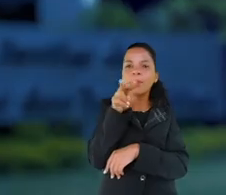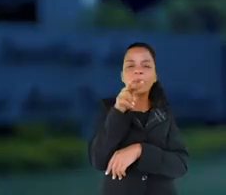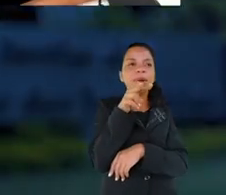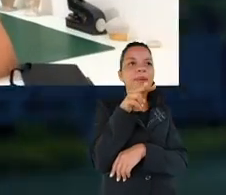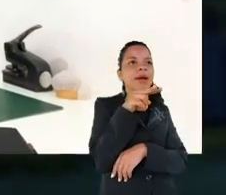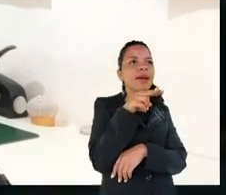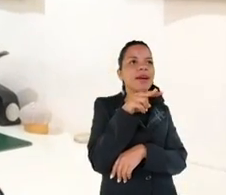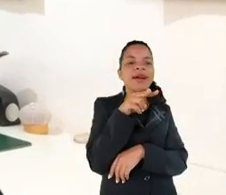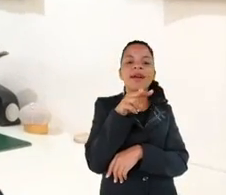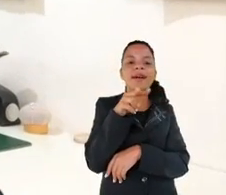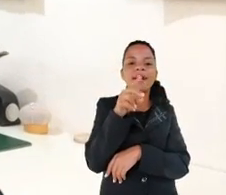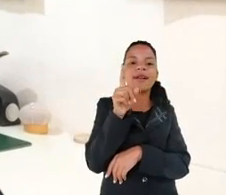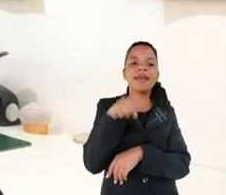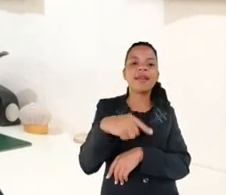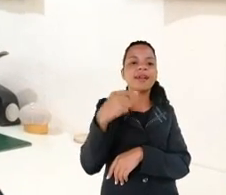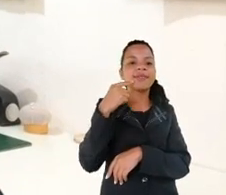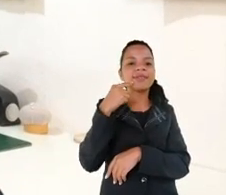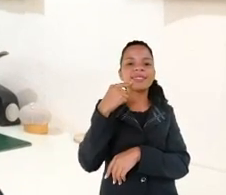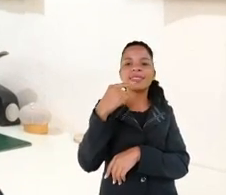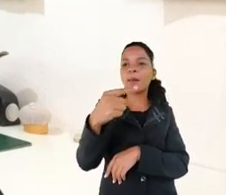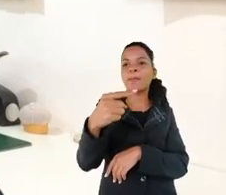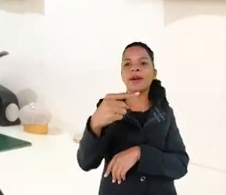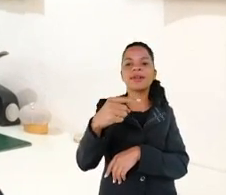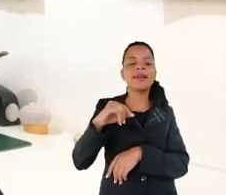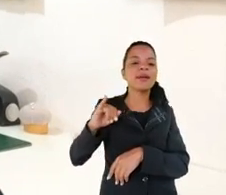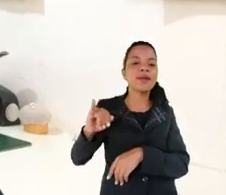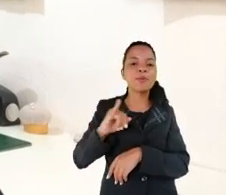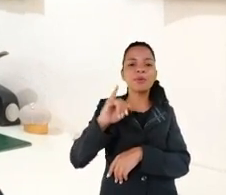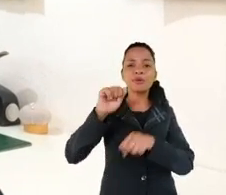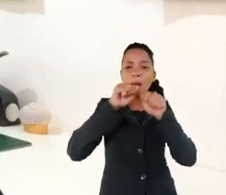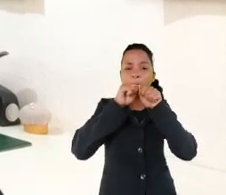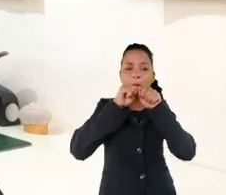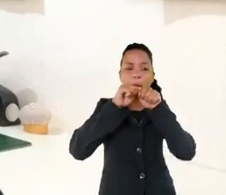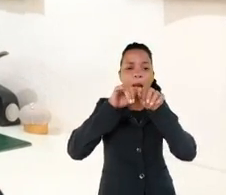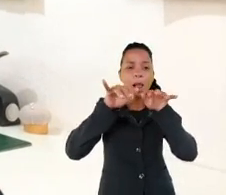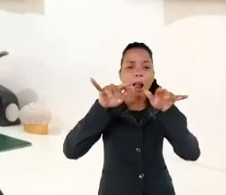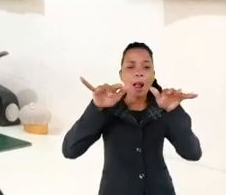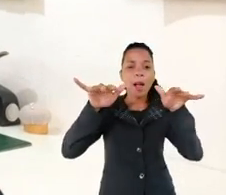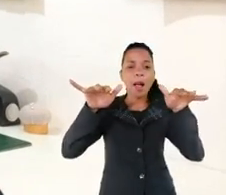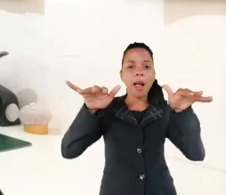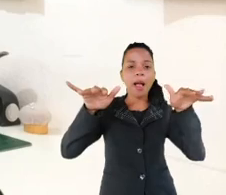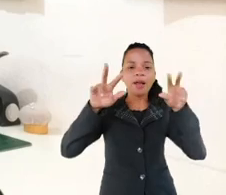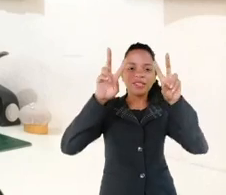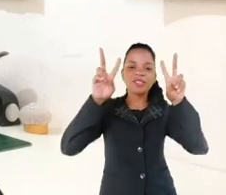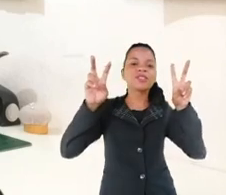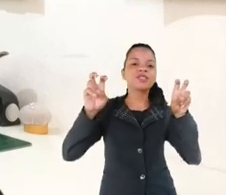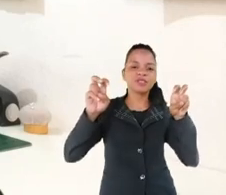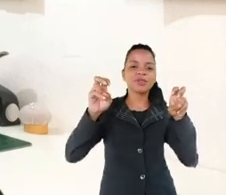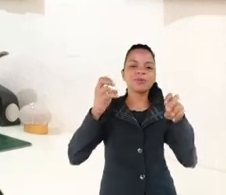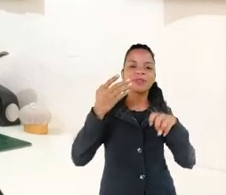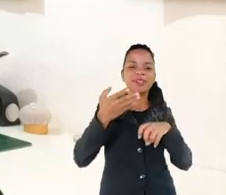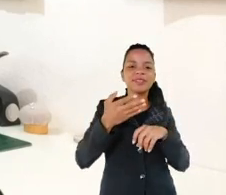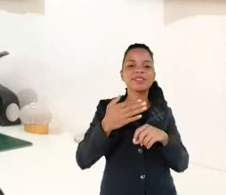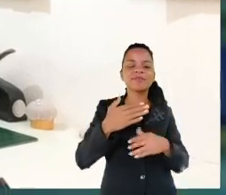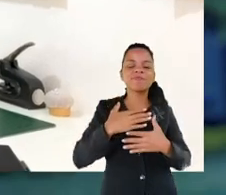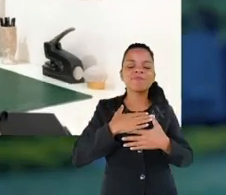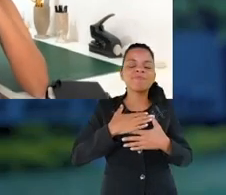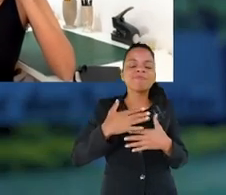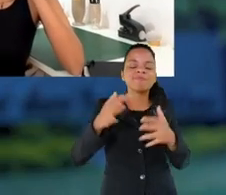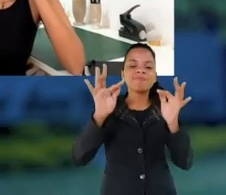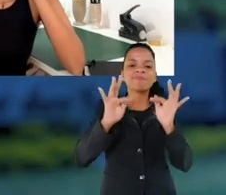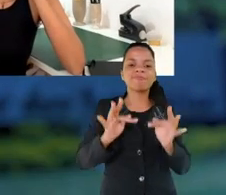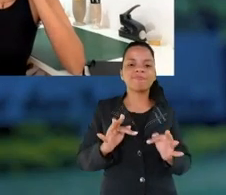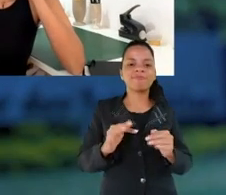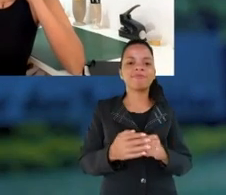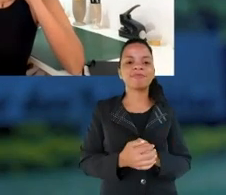e essa semana fosse um megafone que expandisse ainda mais, sabe? Então, para mim, é uma alegria. Para a gente